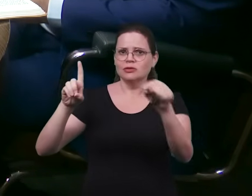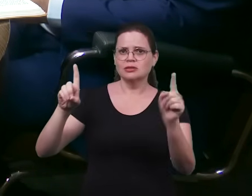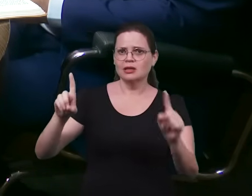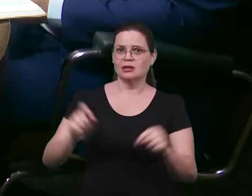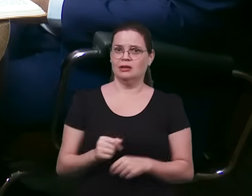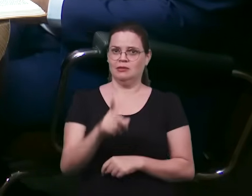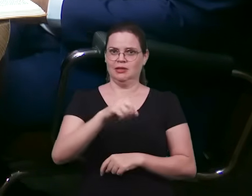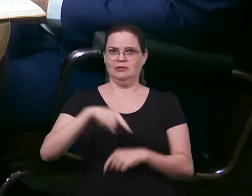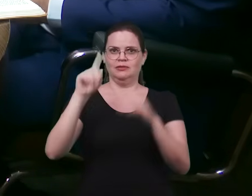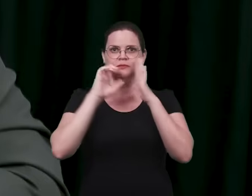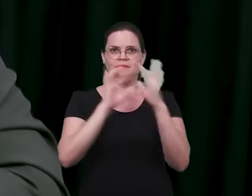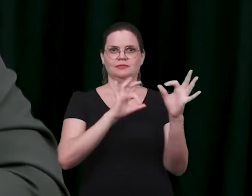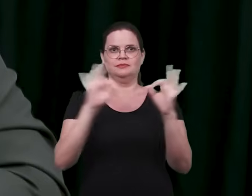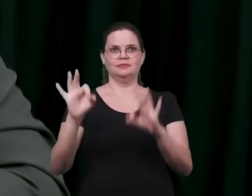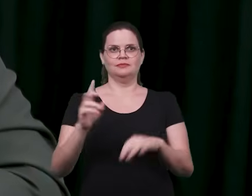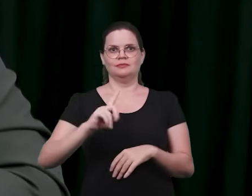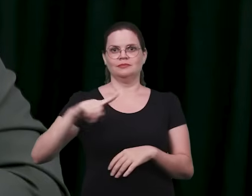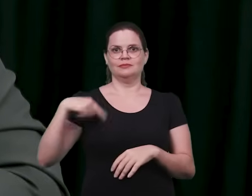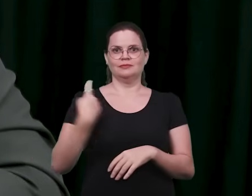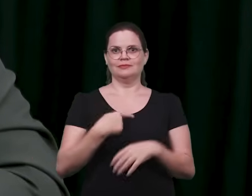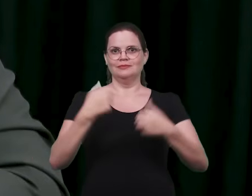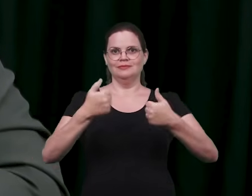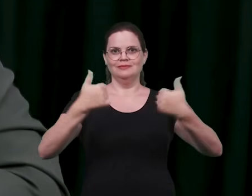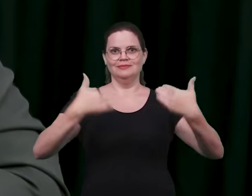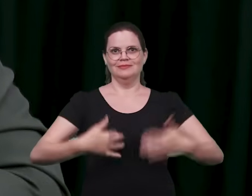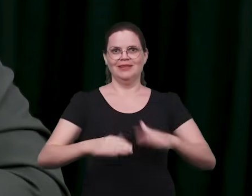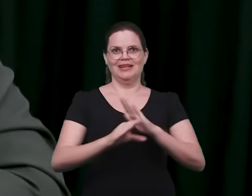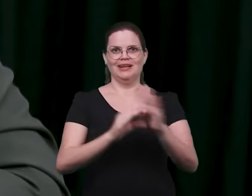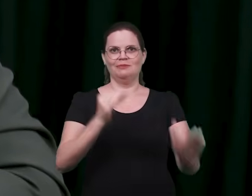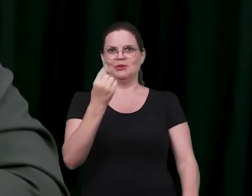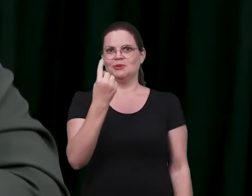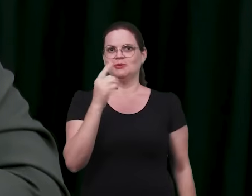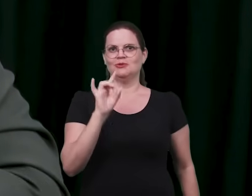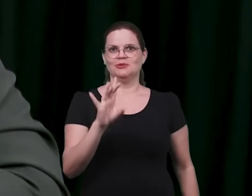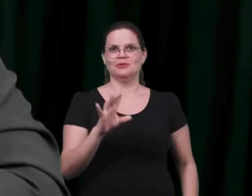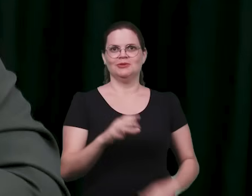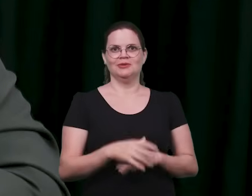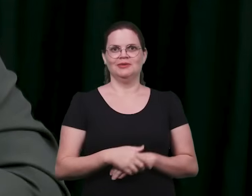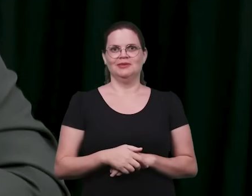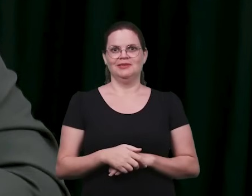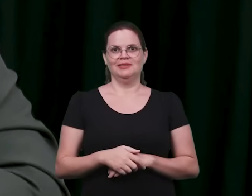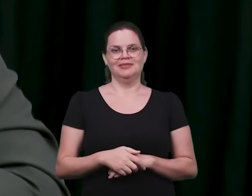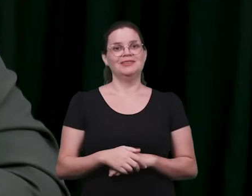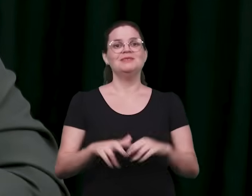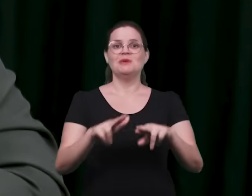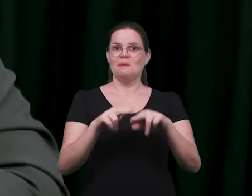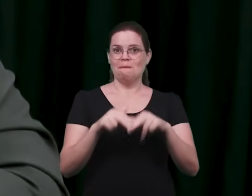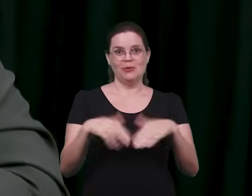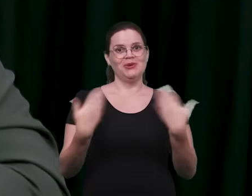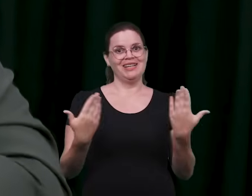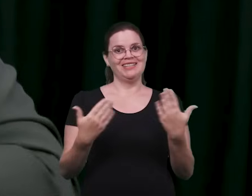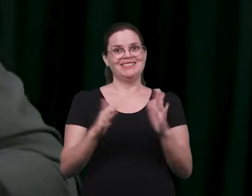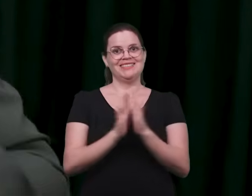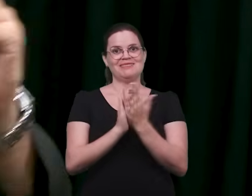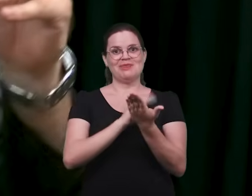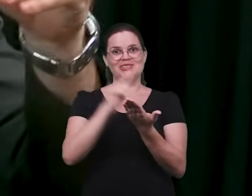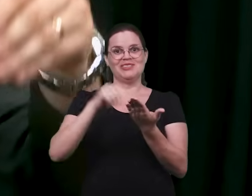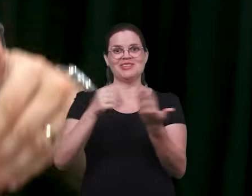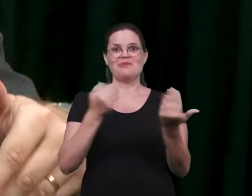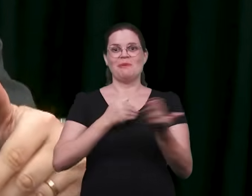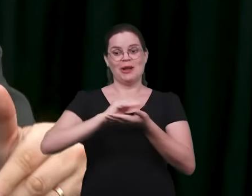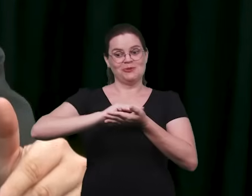você que nos acompanha, nós estamos falando só do primeiro capítulo. Por isso que o programa chama Vamos adiantar um pouquinho. Bíblia, o Tesouro Escondido. Nós